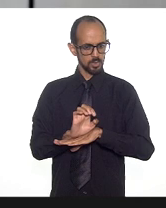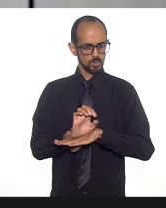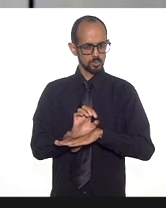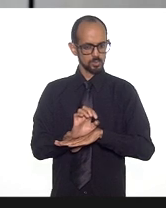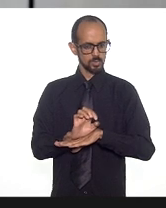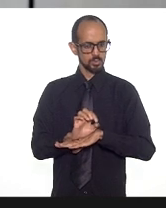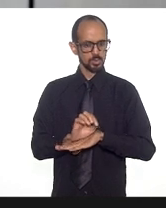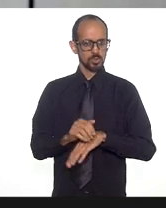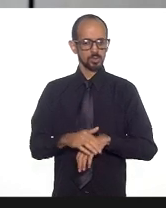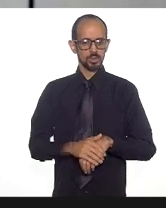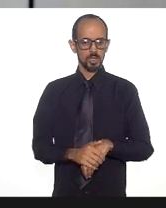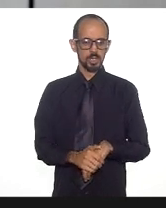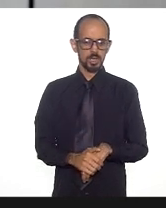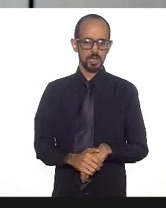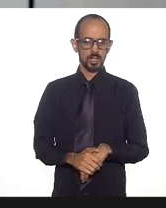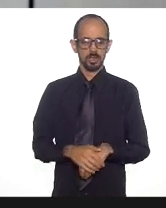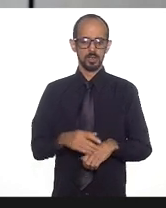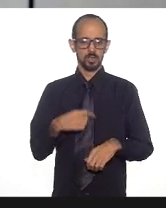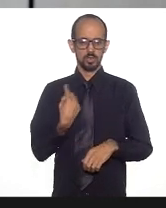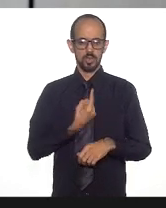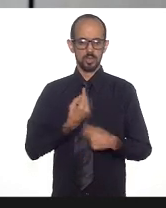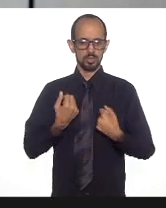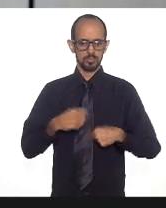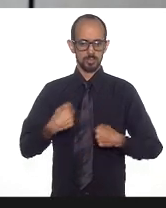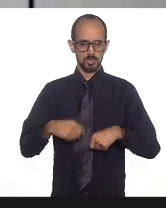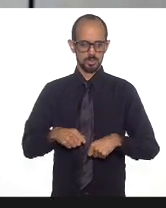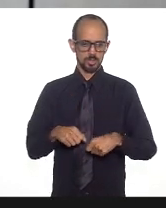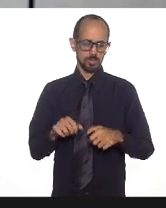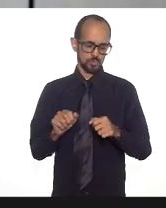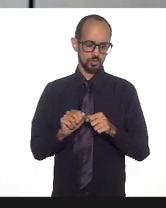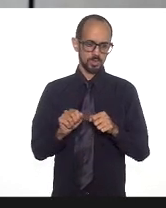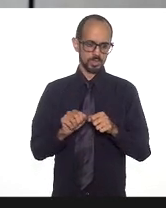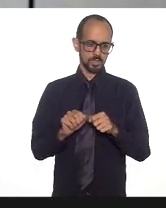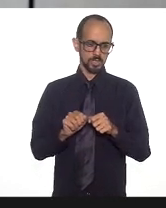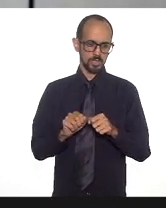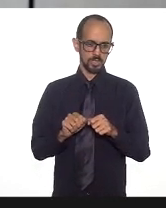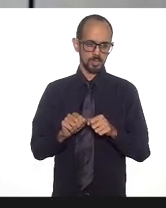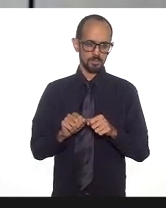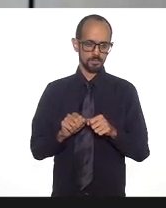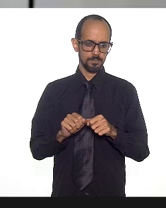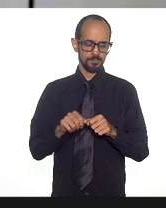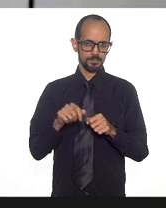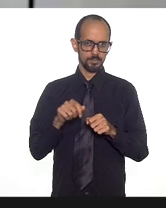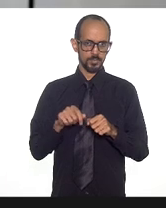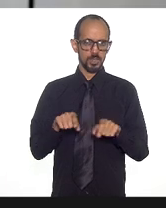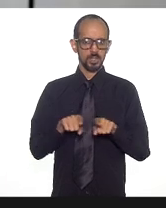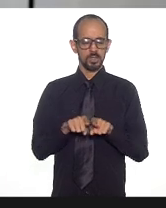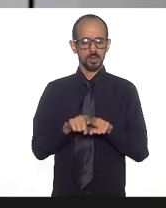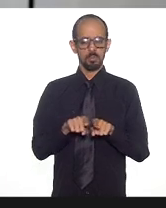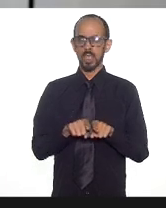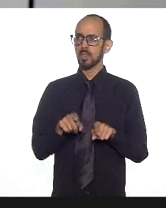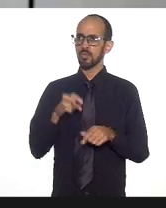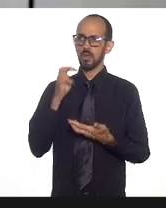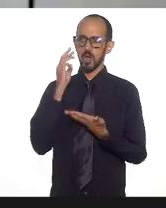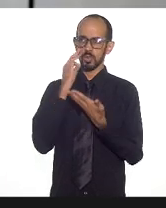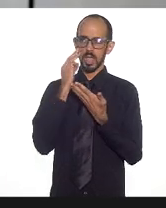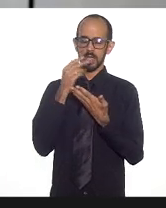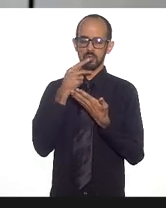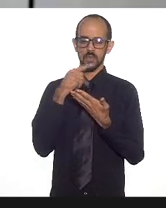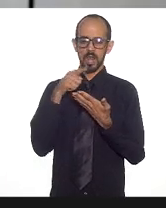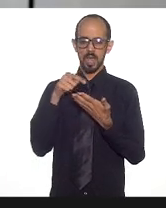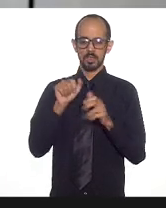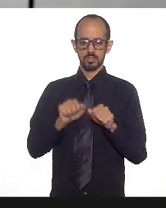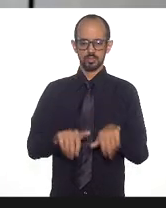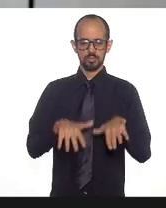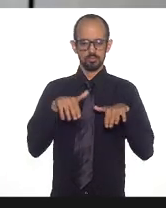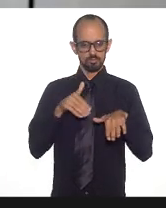que tem que ser realizada, e eu acho que a expressão do deputado Valdec de ser uma reunião robusta é